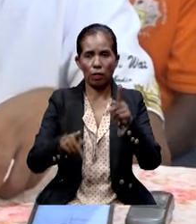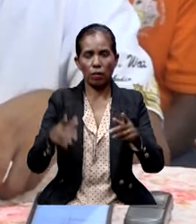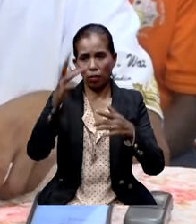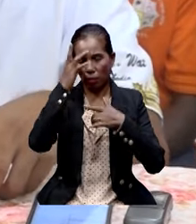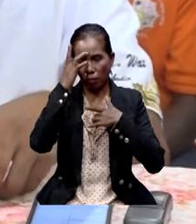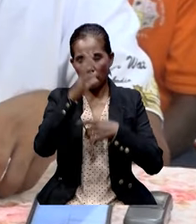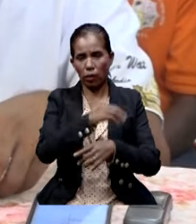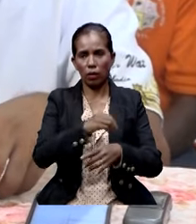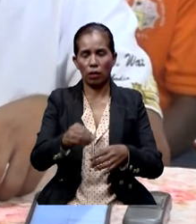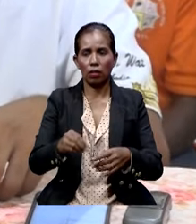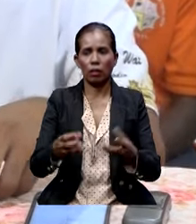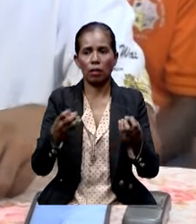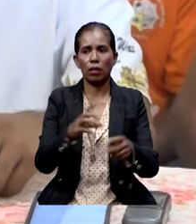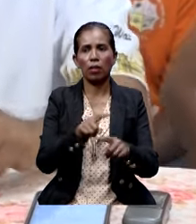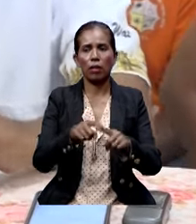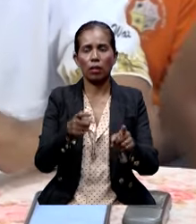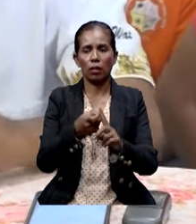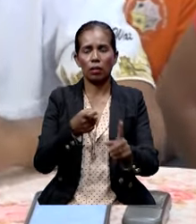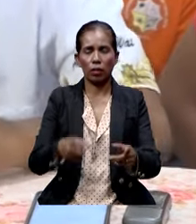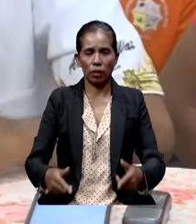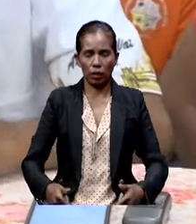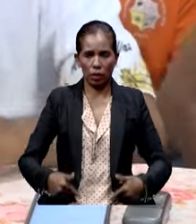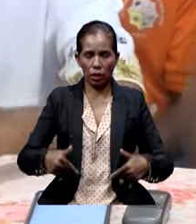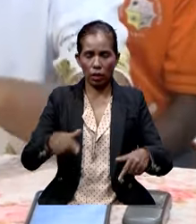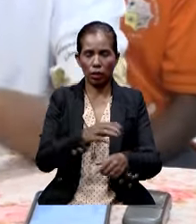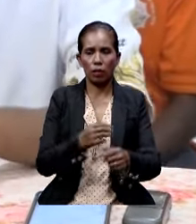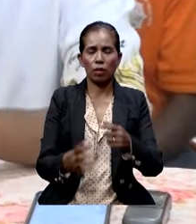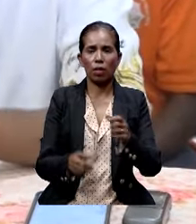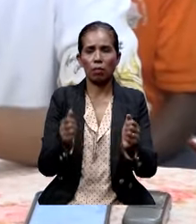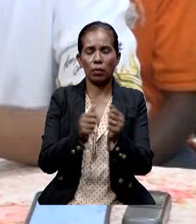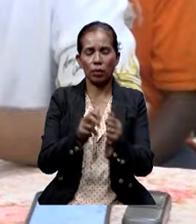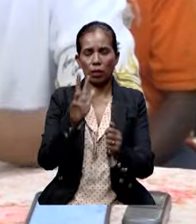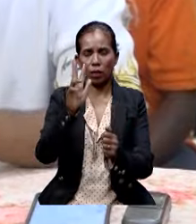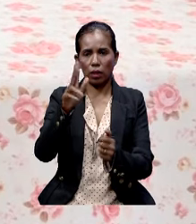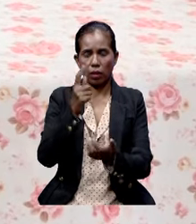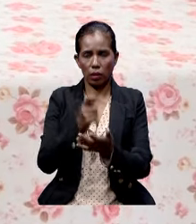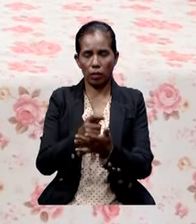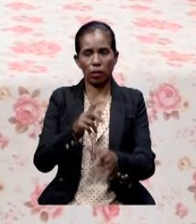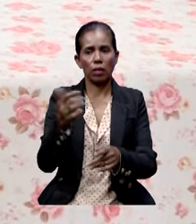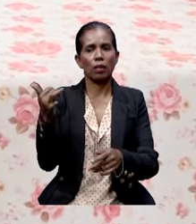moras psicossocial mais vulnerável ia Timor-Leste hamutu krihun tolu resin no